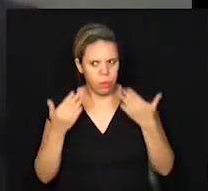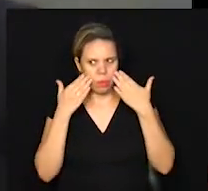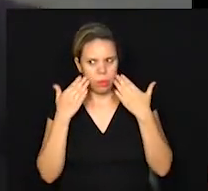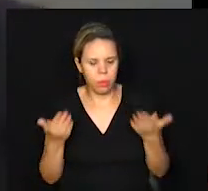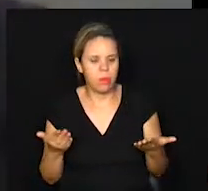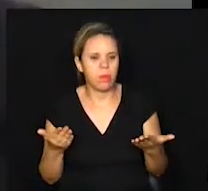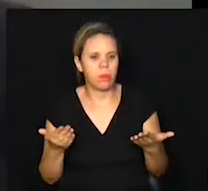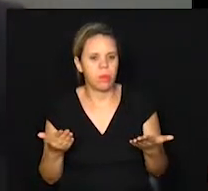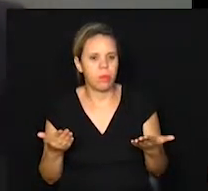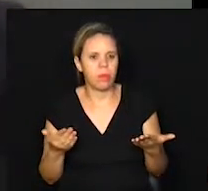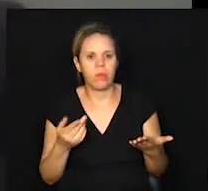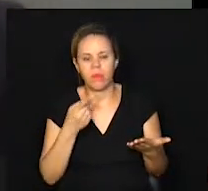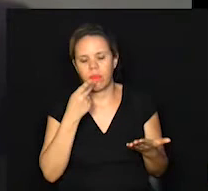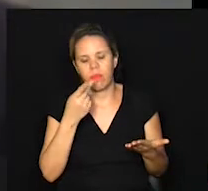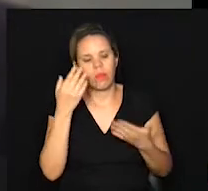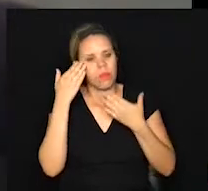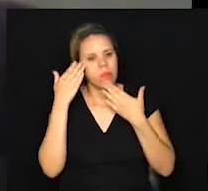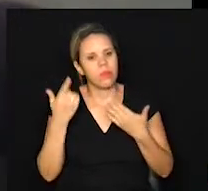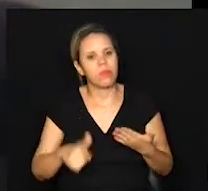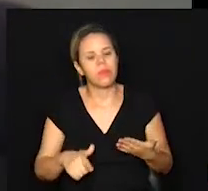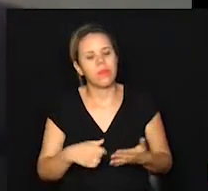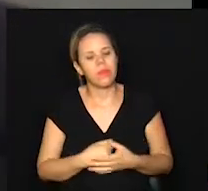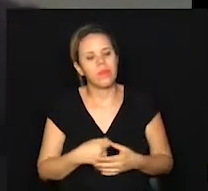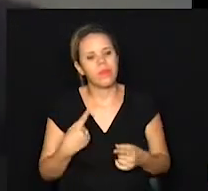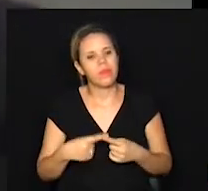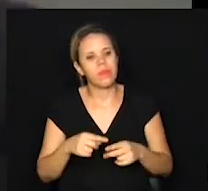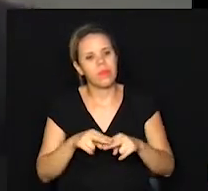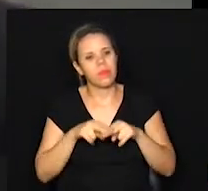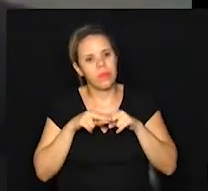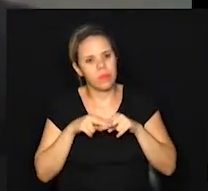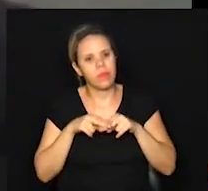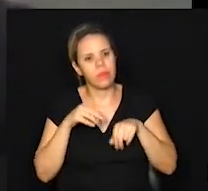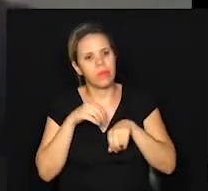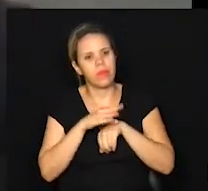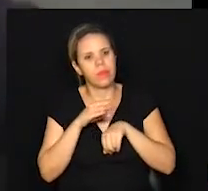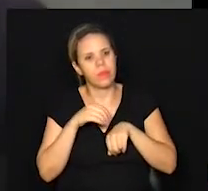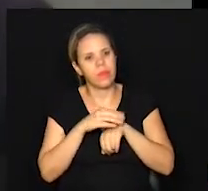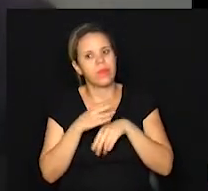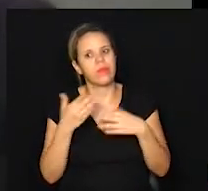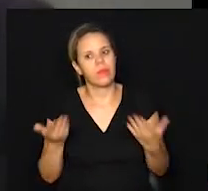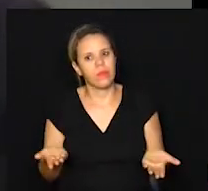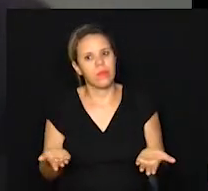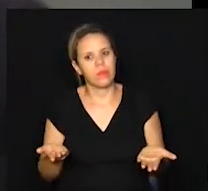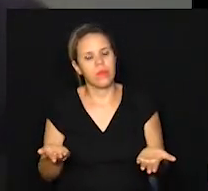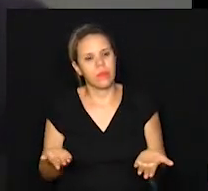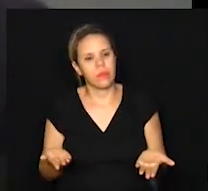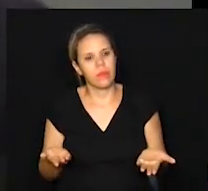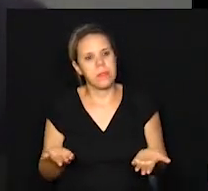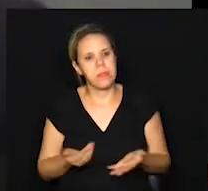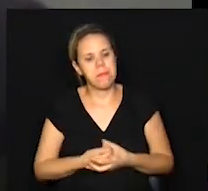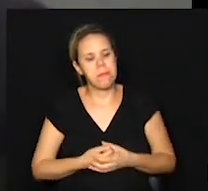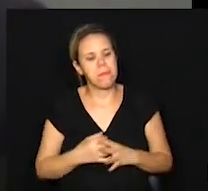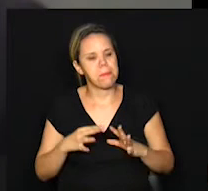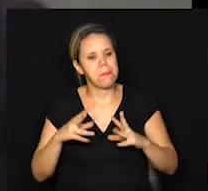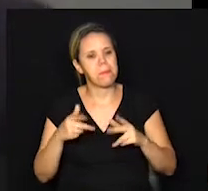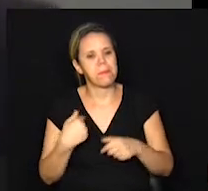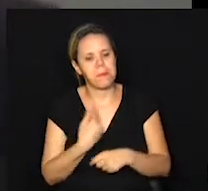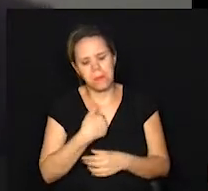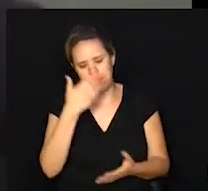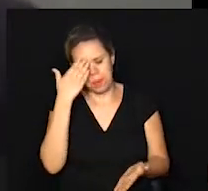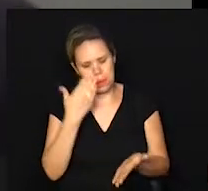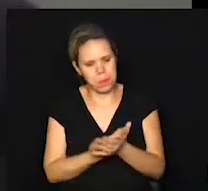e reitero o agradecimento, por isso que nós estamos levando esse caso à imprensa, porque tudo nos leva a crer